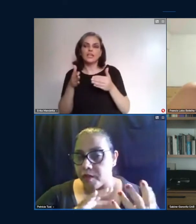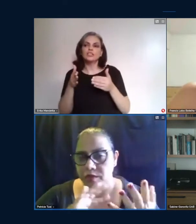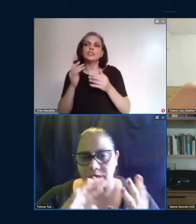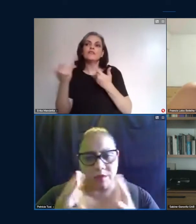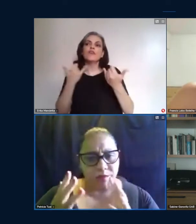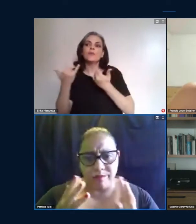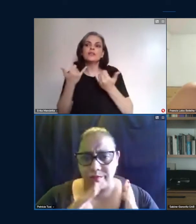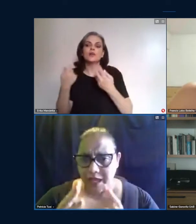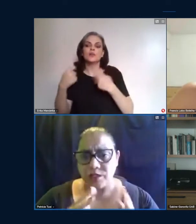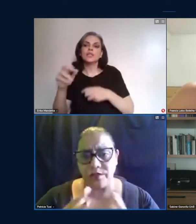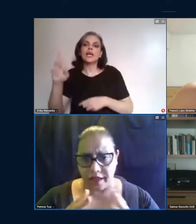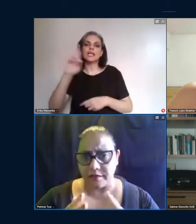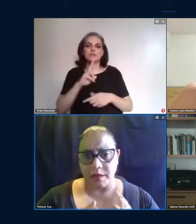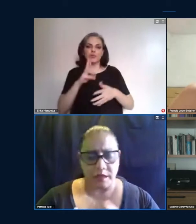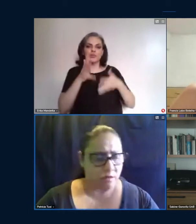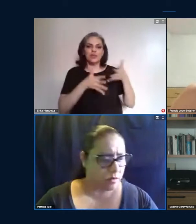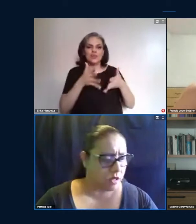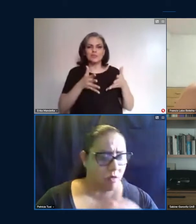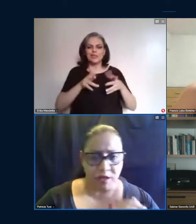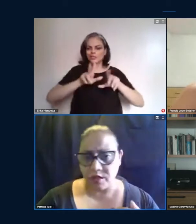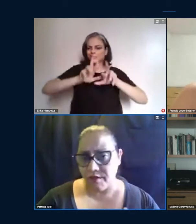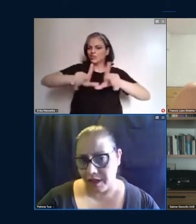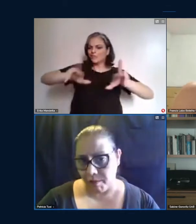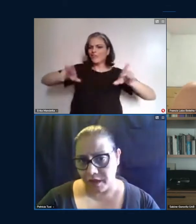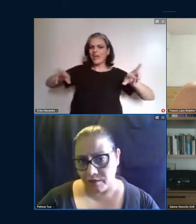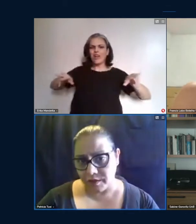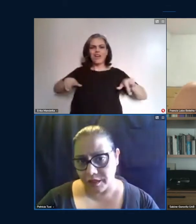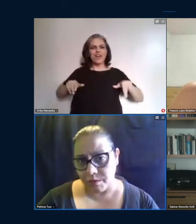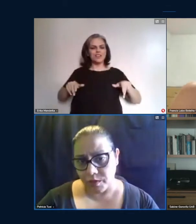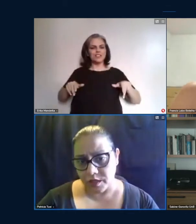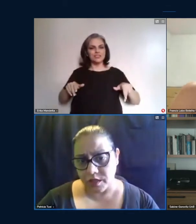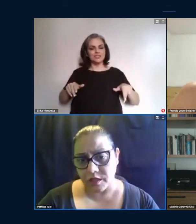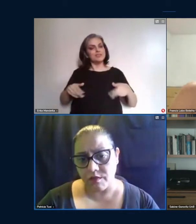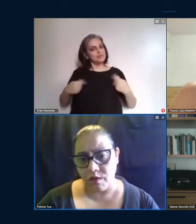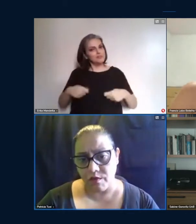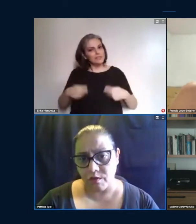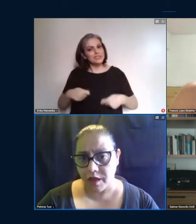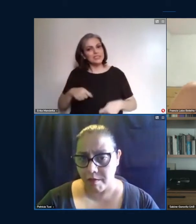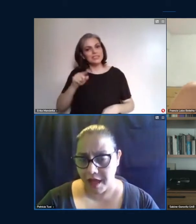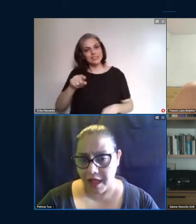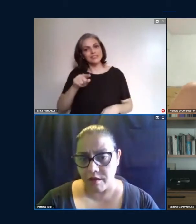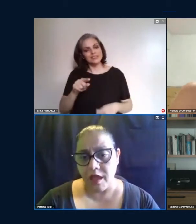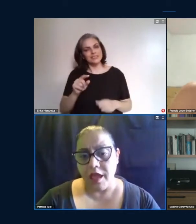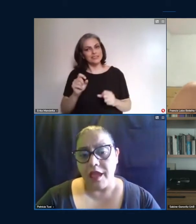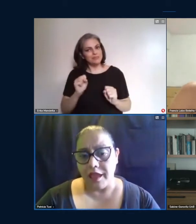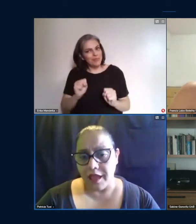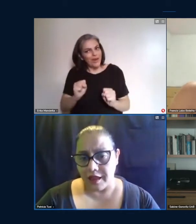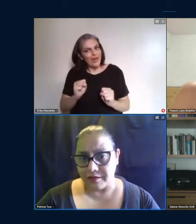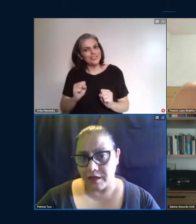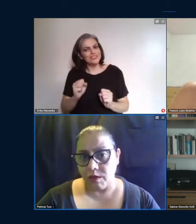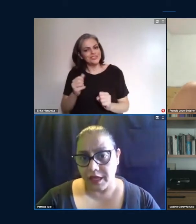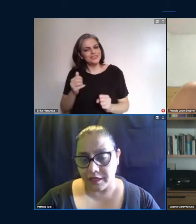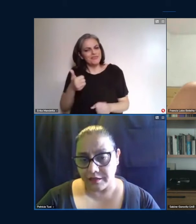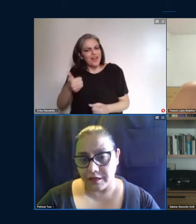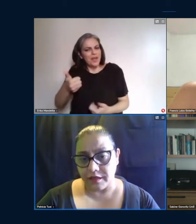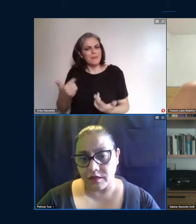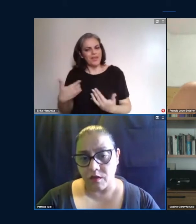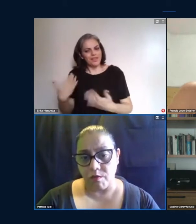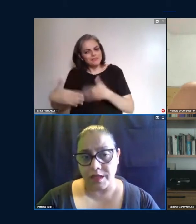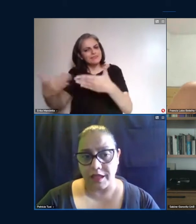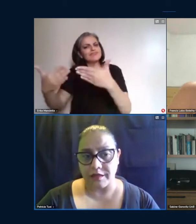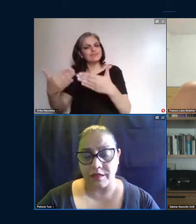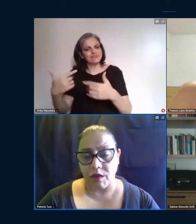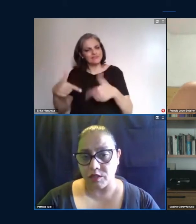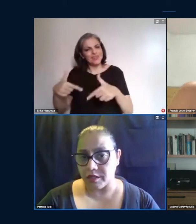então, são bem diversas mesmo, e eu acho que vale a pena você depois desenvolver um trabalho em relação a essas